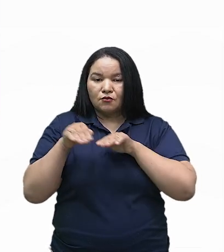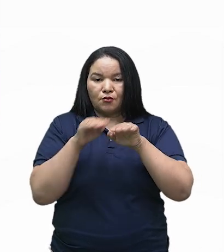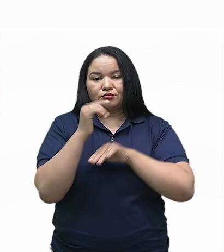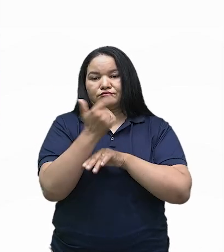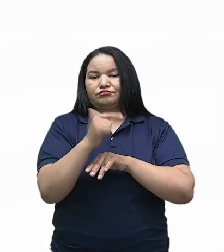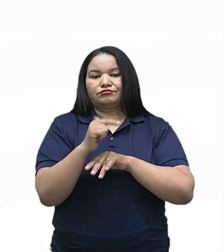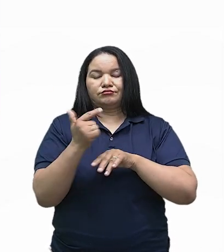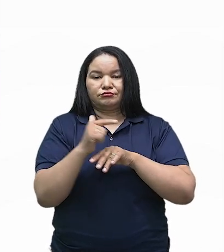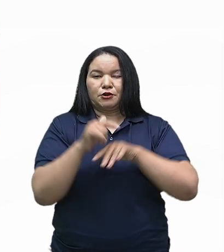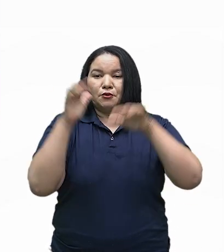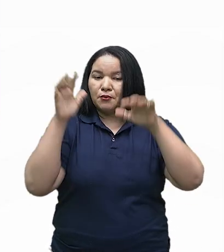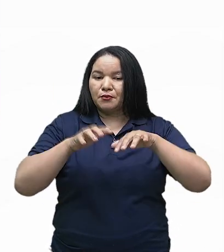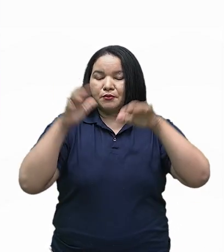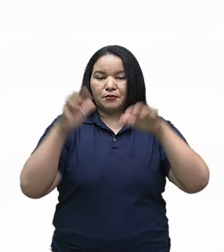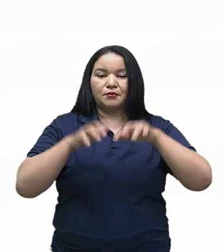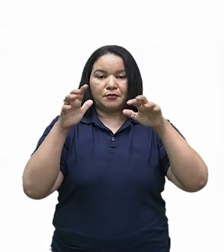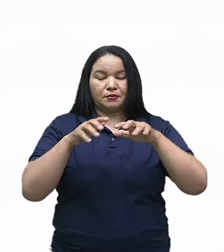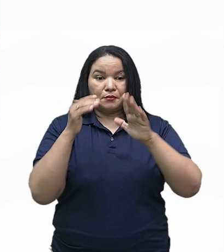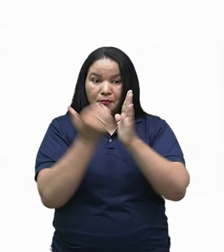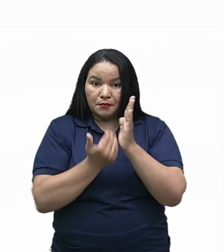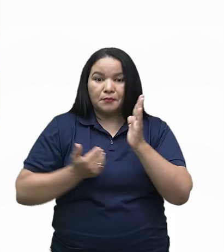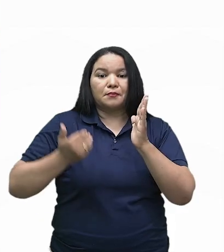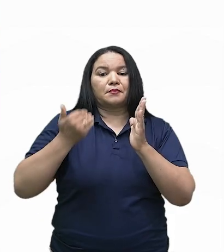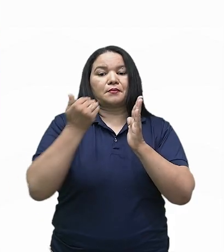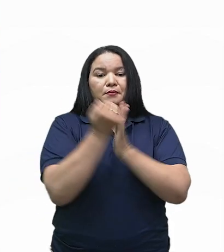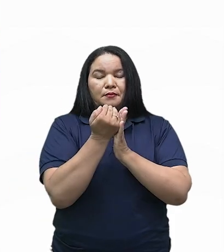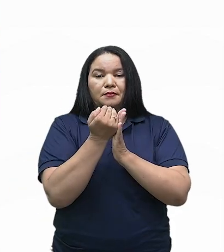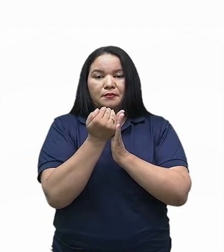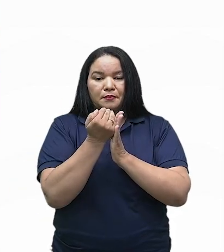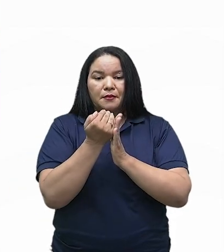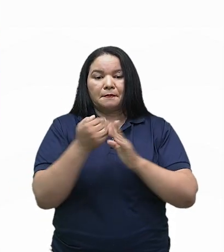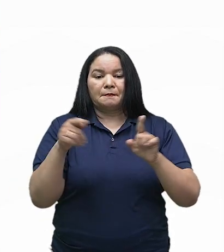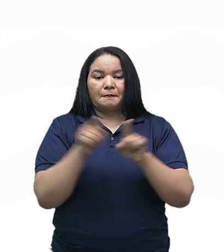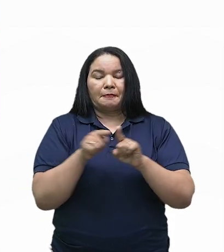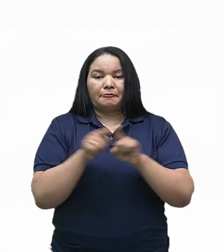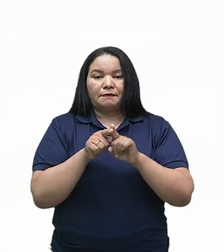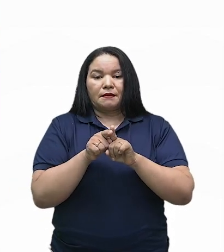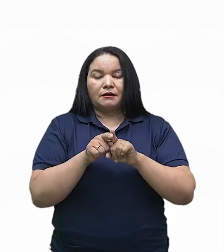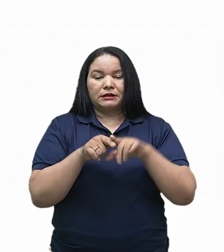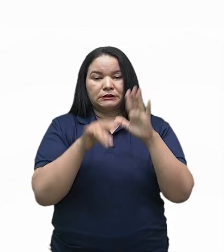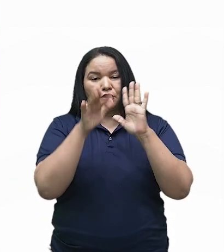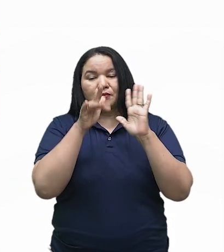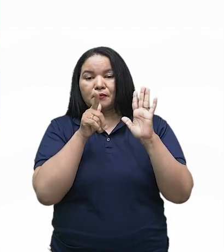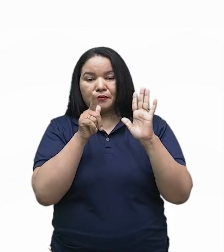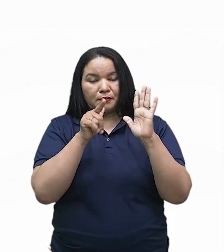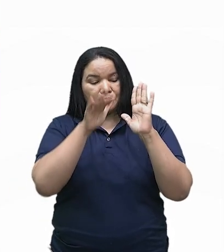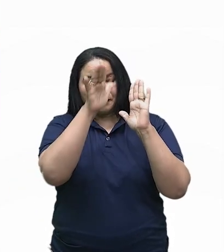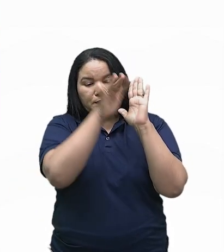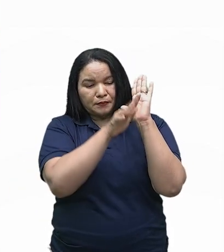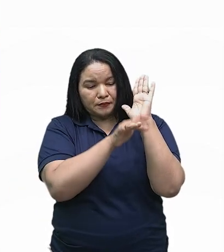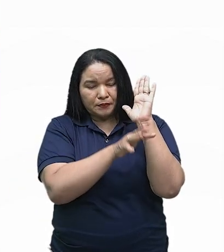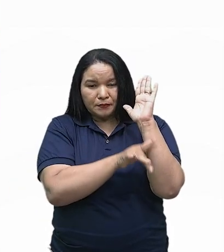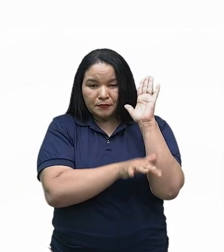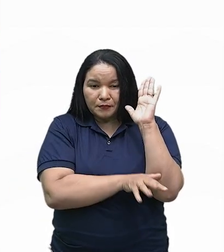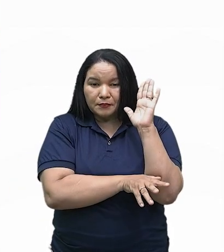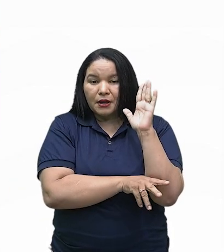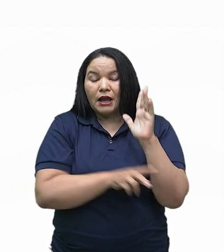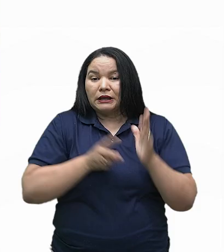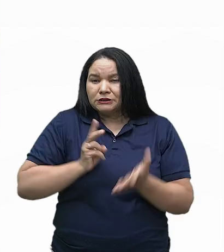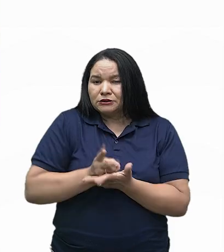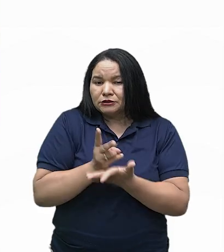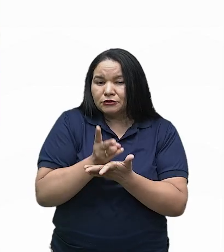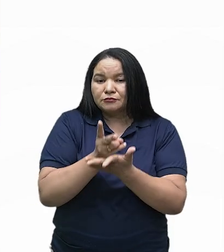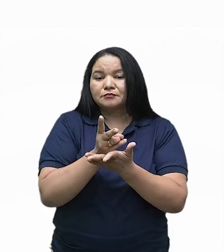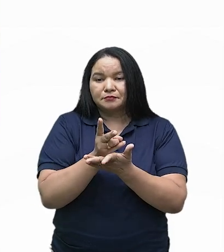mesmas localidades, ou seja, essa intensificação de chuvas, secas severas que perduram por muito mais tempo do que